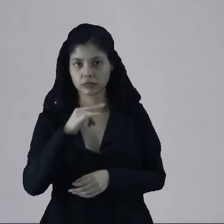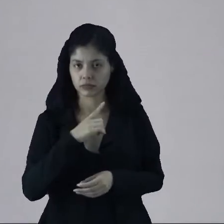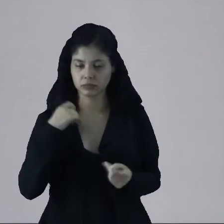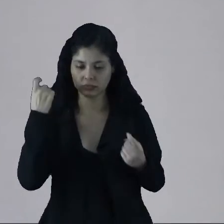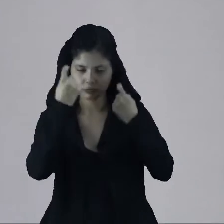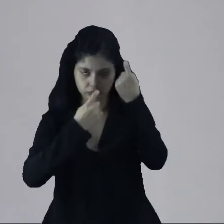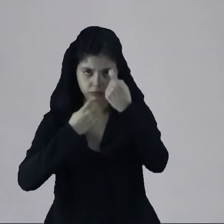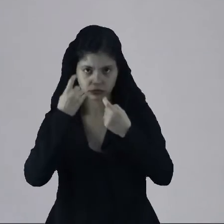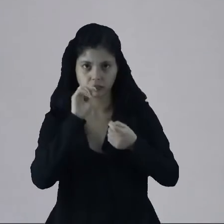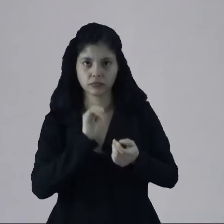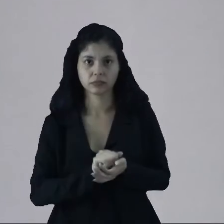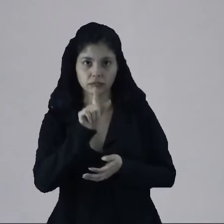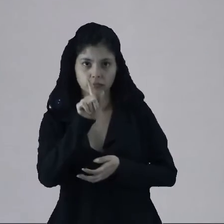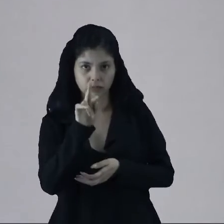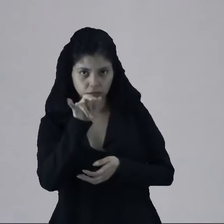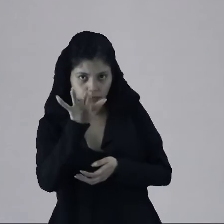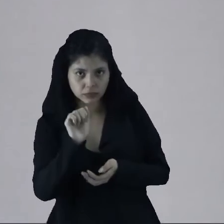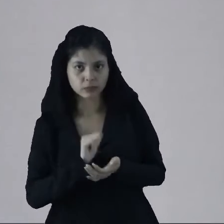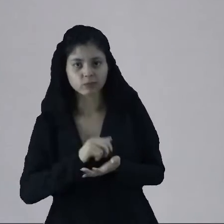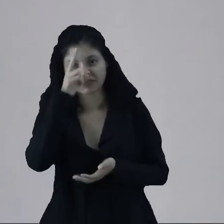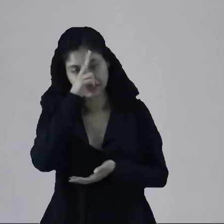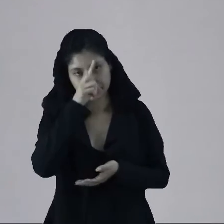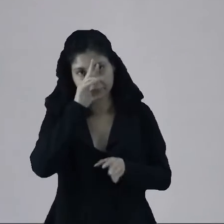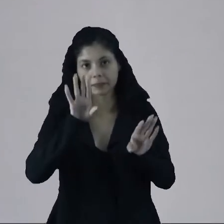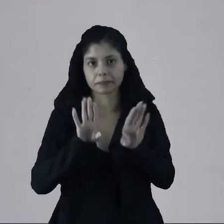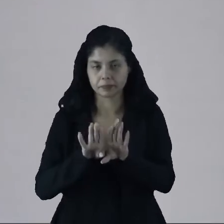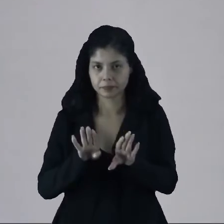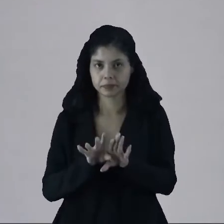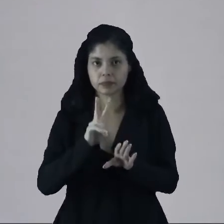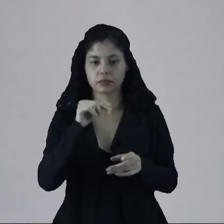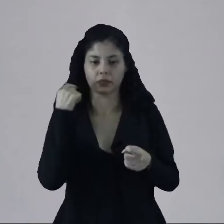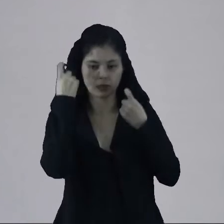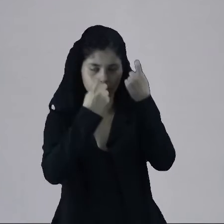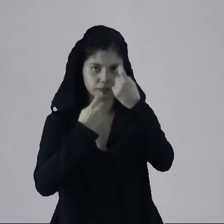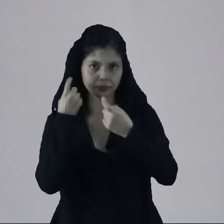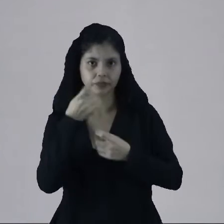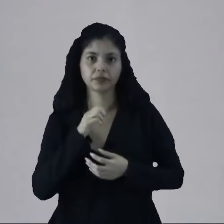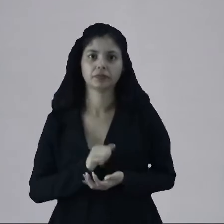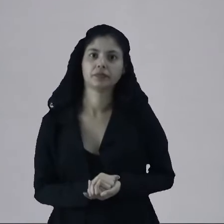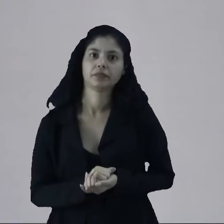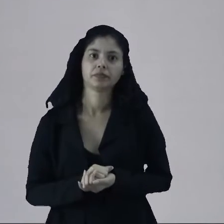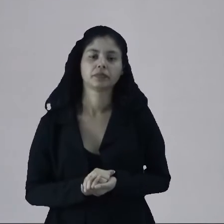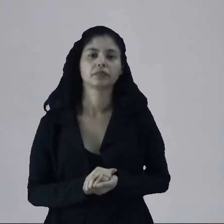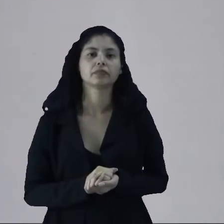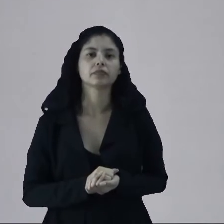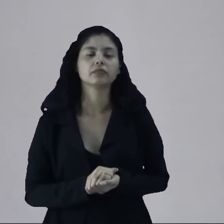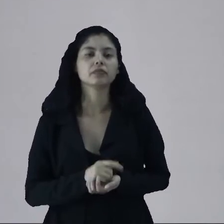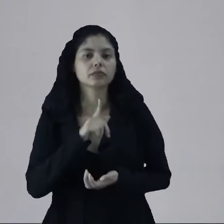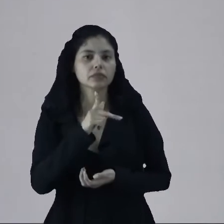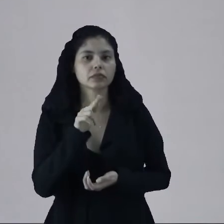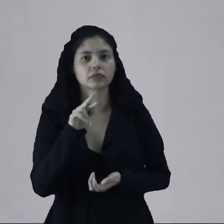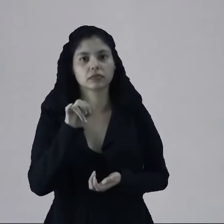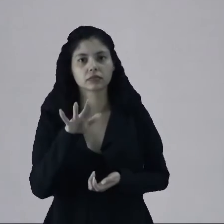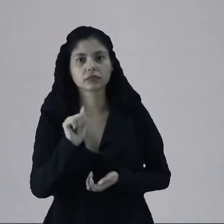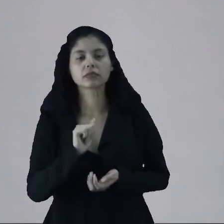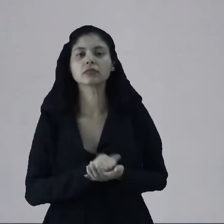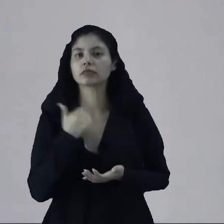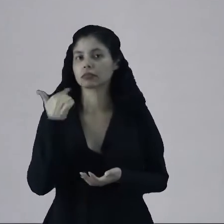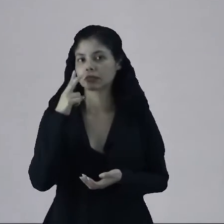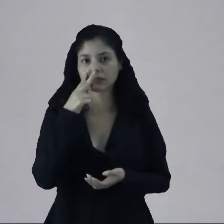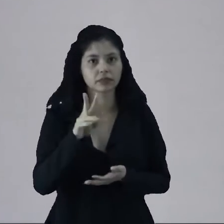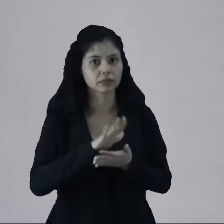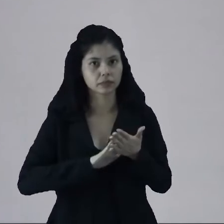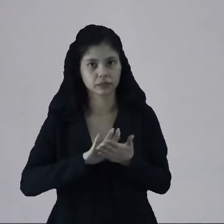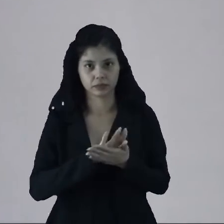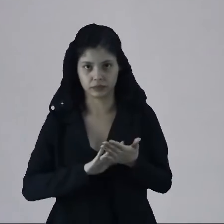as expressões gênicas. Lembrando que a gente também vai ter expressões que são gênicas, que a gente não vai